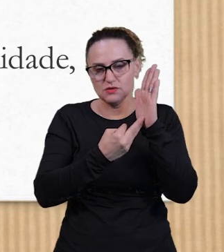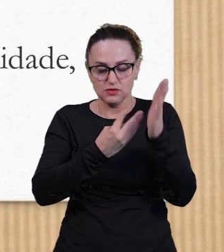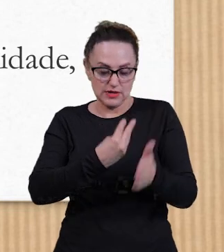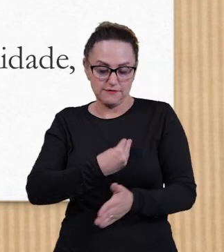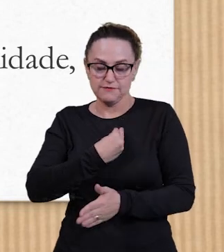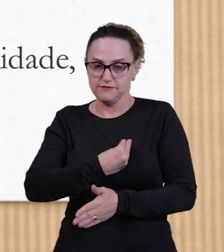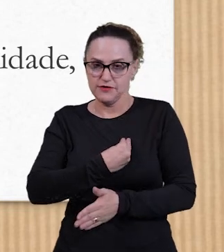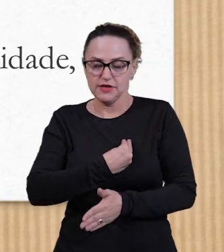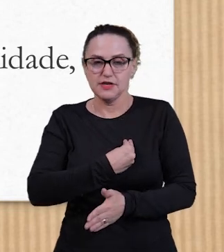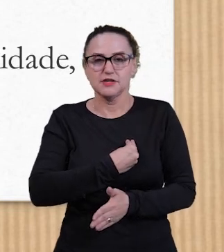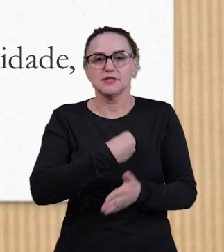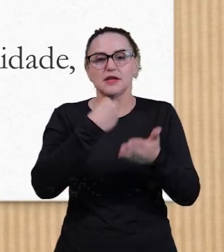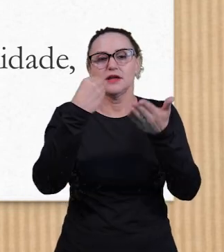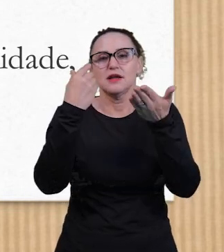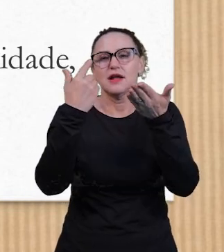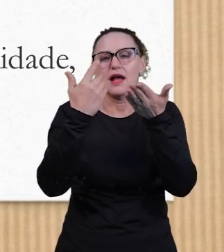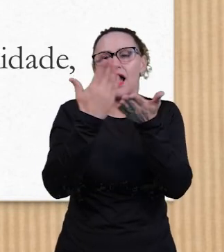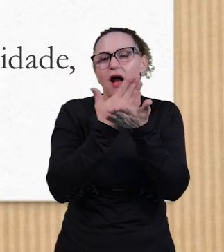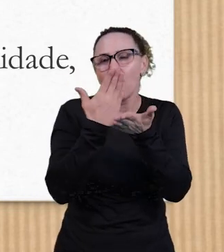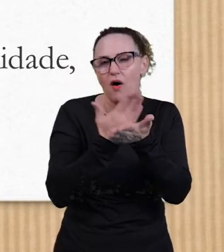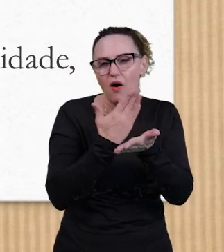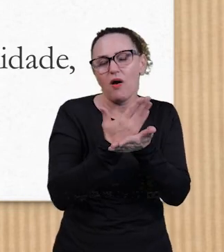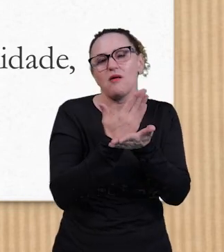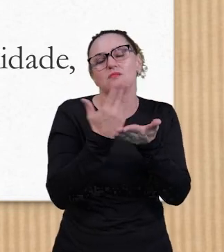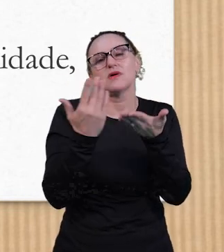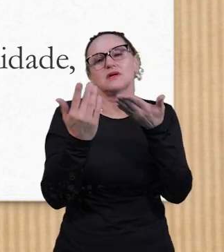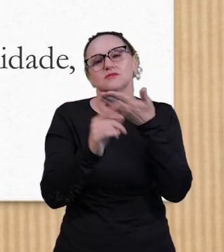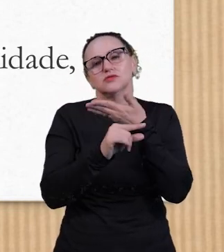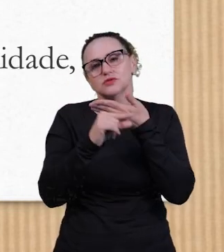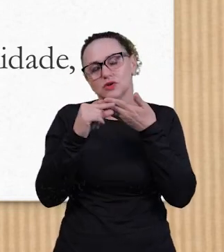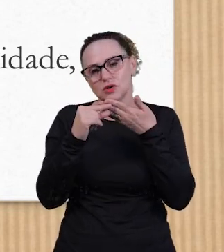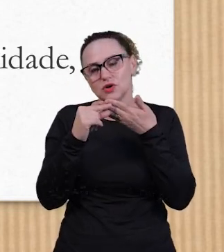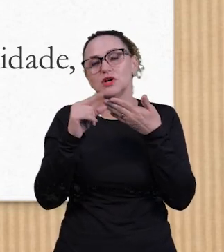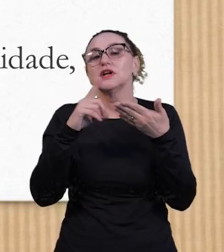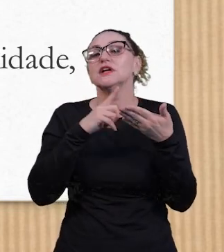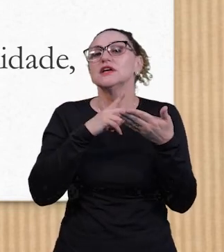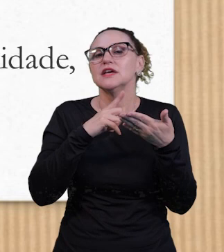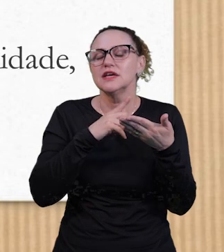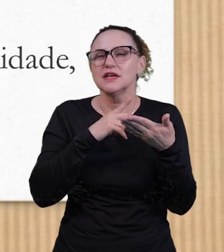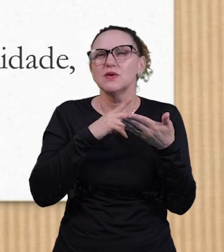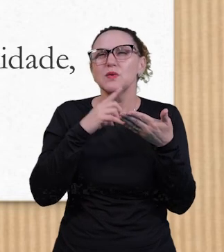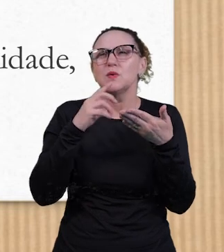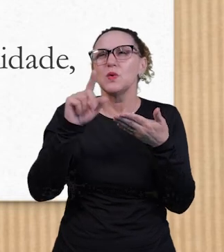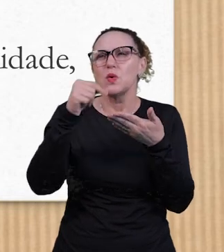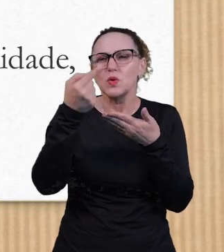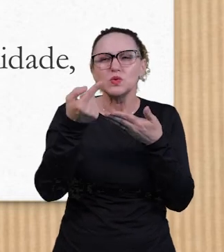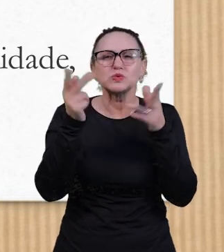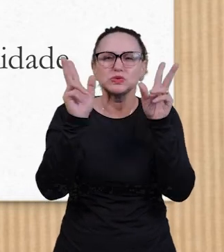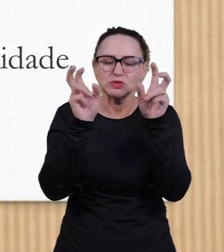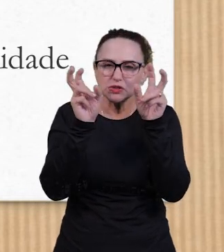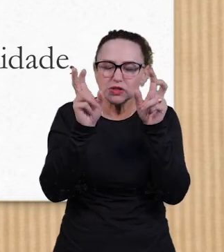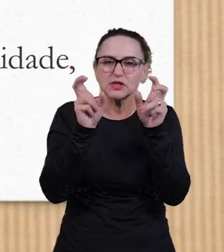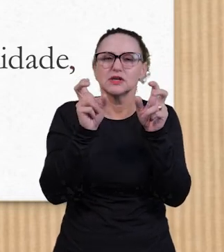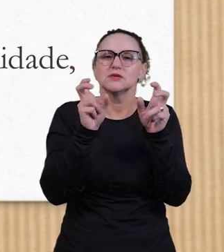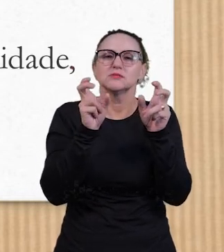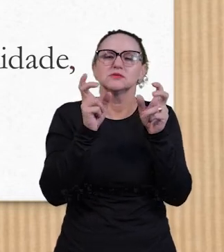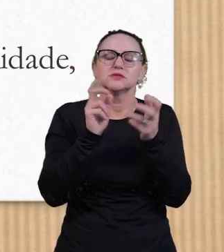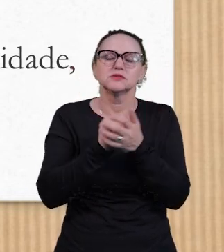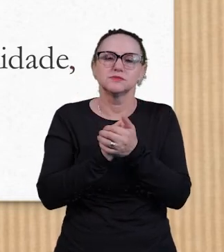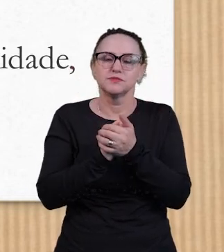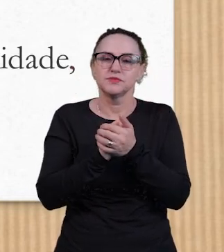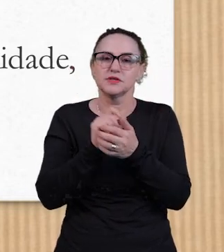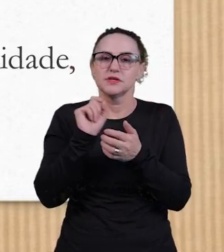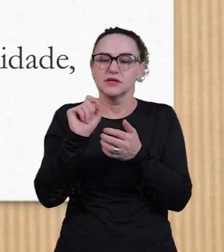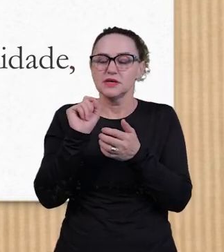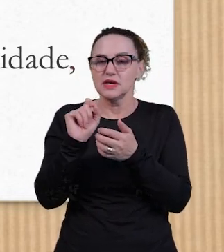autor, bem como no contexto de outros textos que englobem o mesmo assunto. Explicitar os pressupostos dos